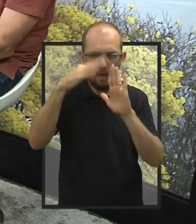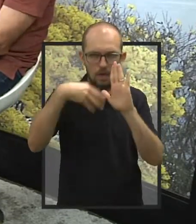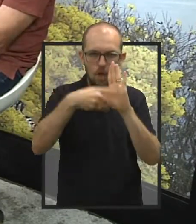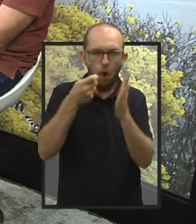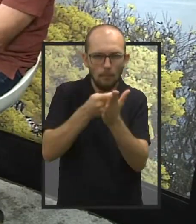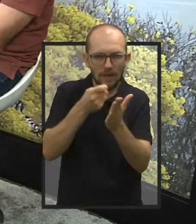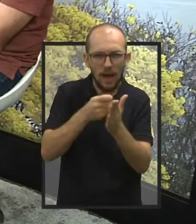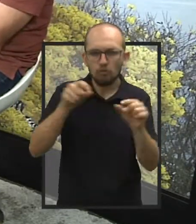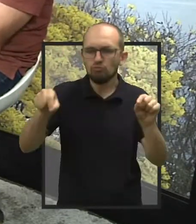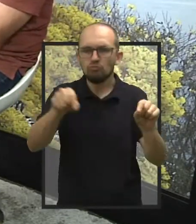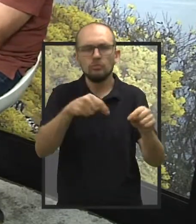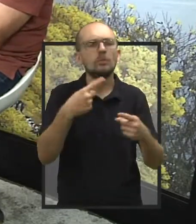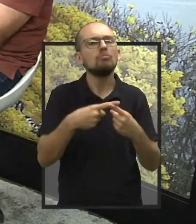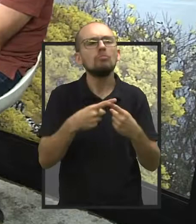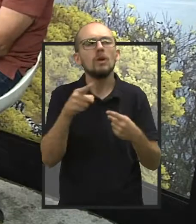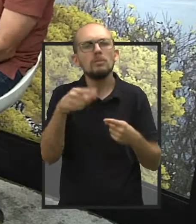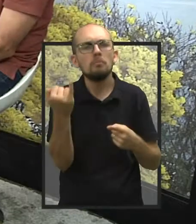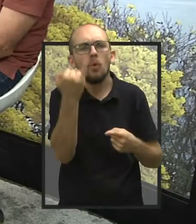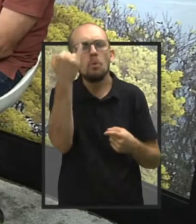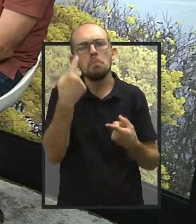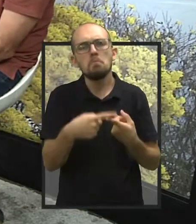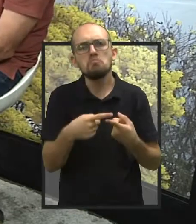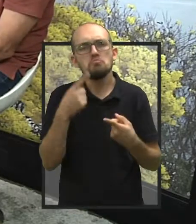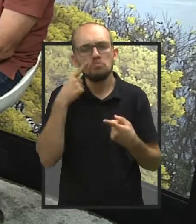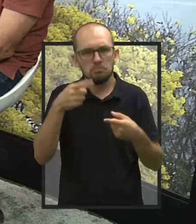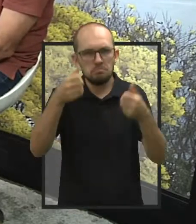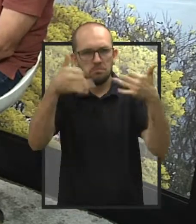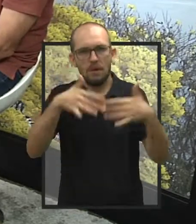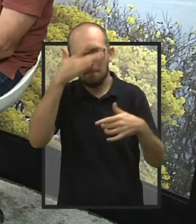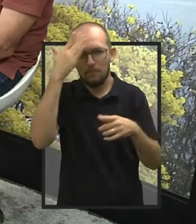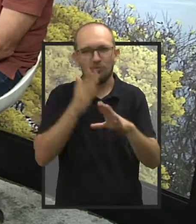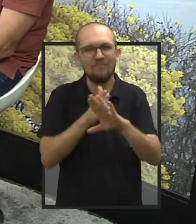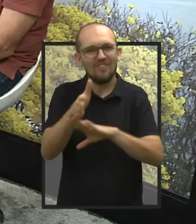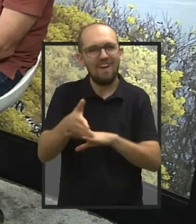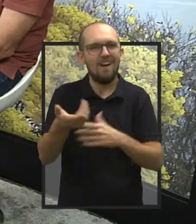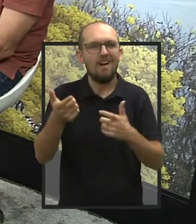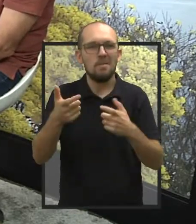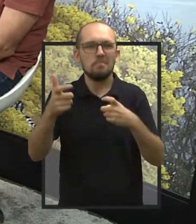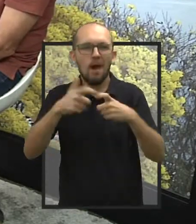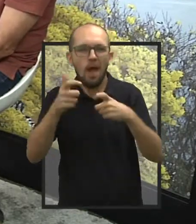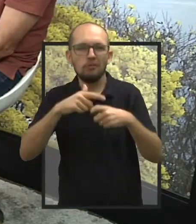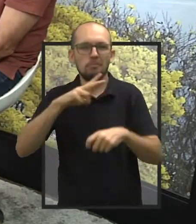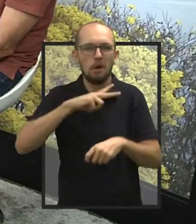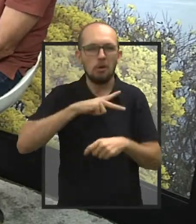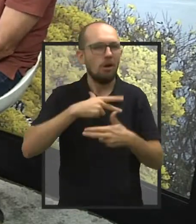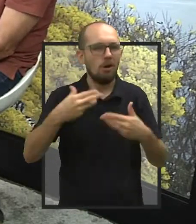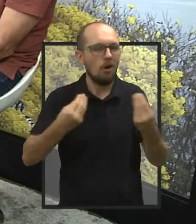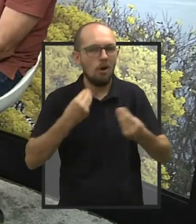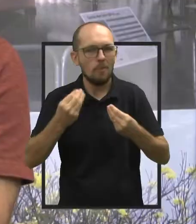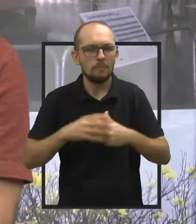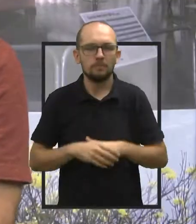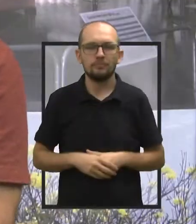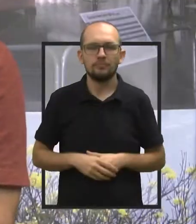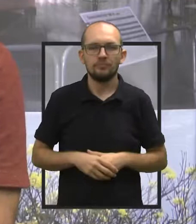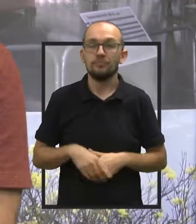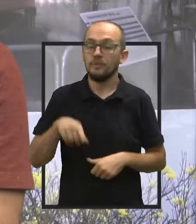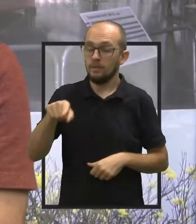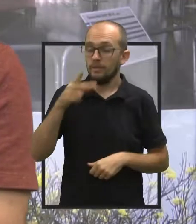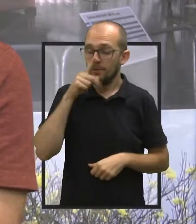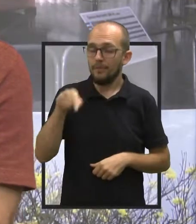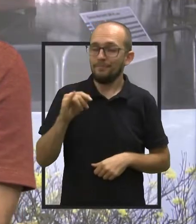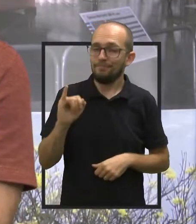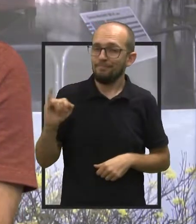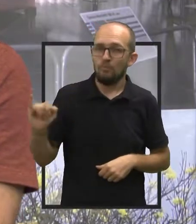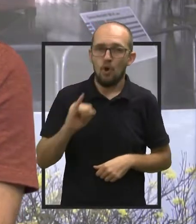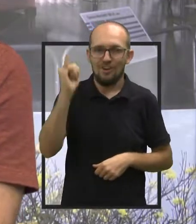Qual a importância disso, vereador, para as pessoas que frequentam as clínicas particulares aqui da cidade? Olha, eu acho que é de fundamental importância,